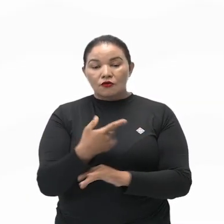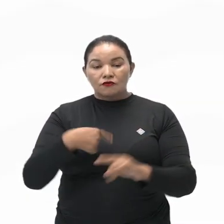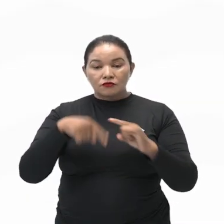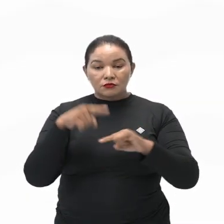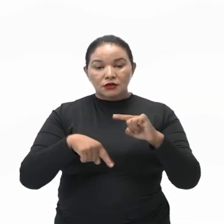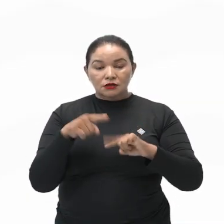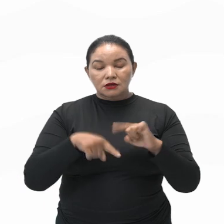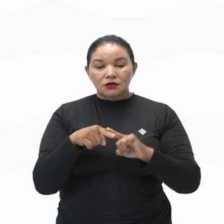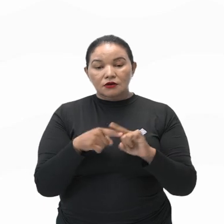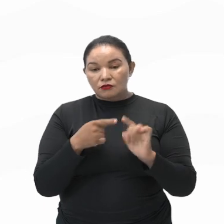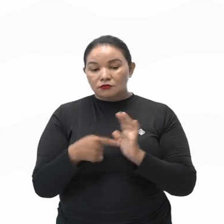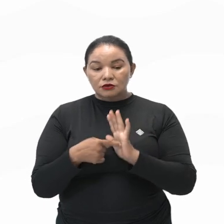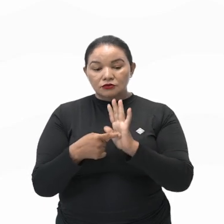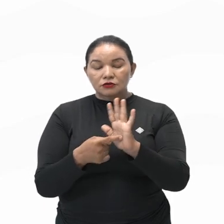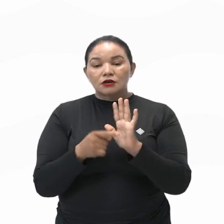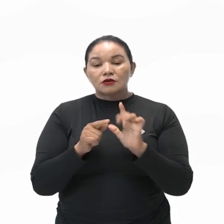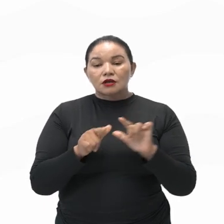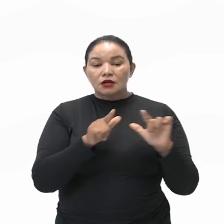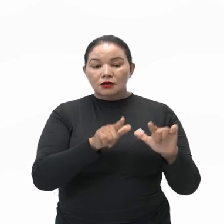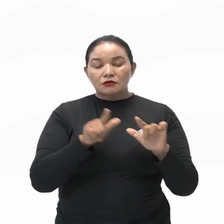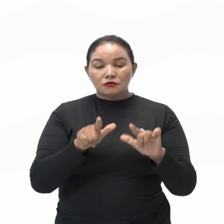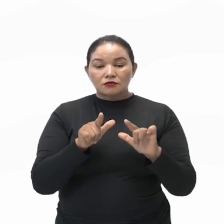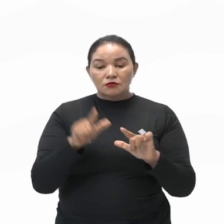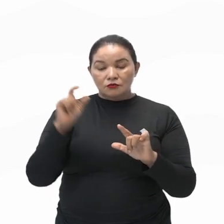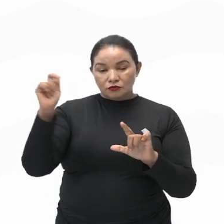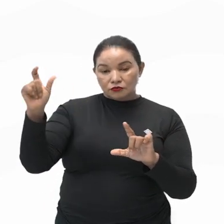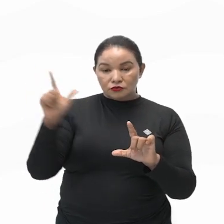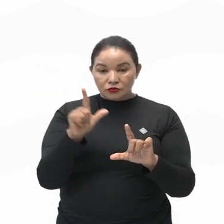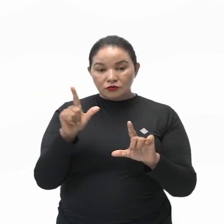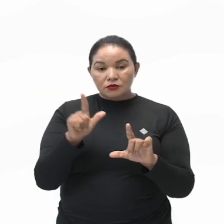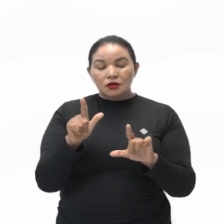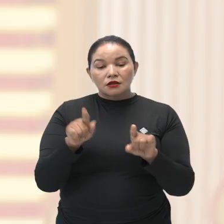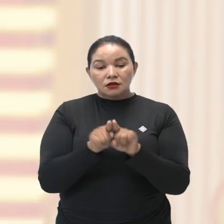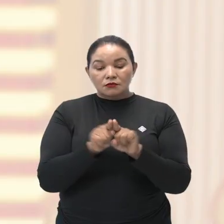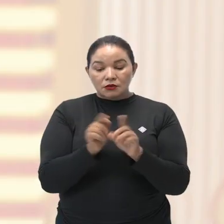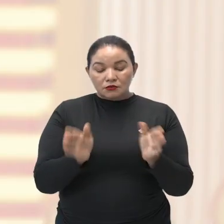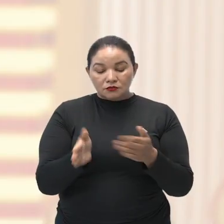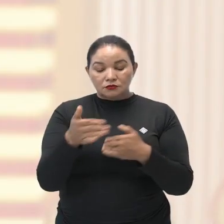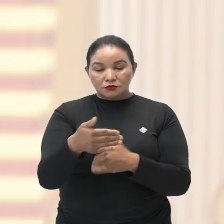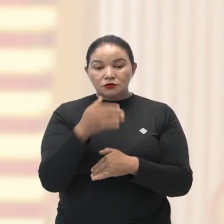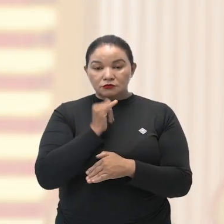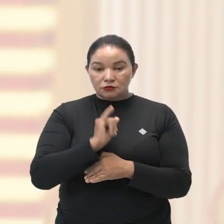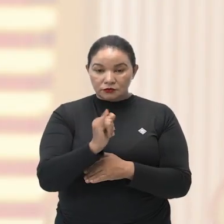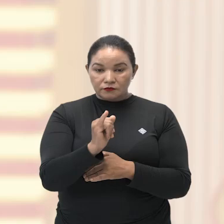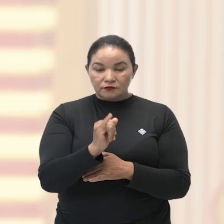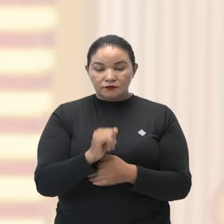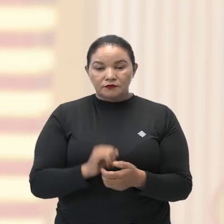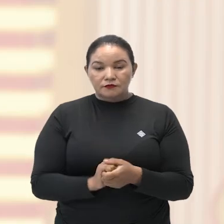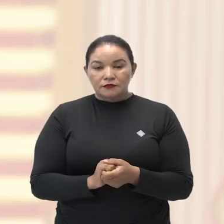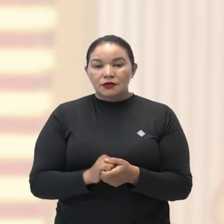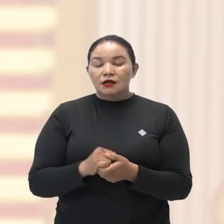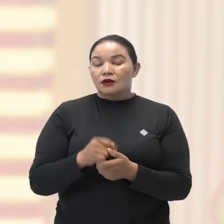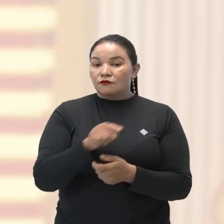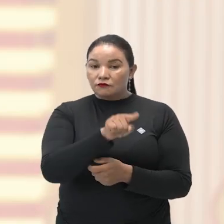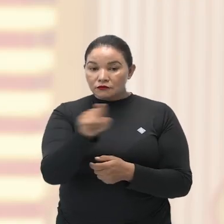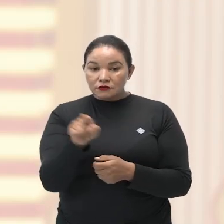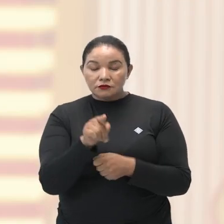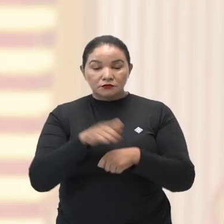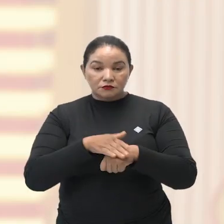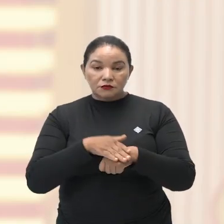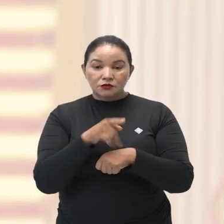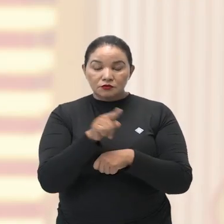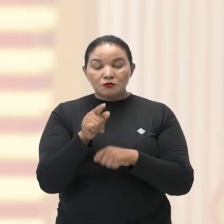aumentar a eficiência de painéis solares e baterias. Então note que você aí do outro lado pode